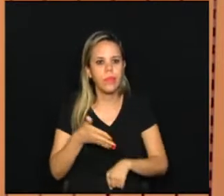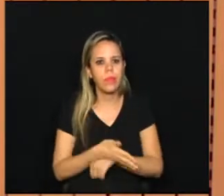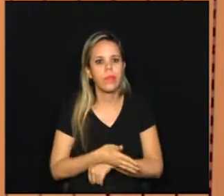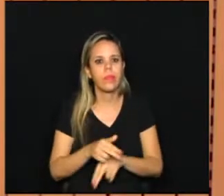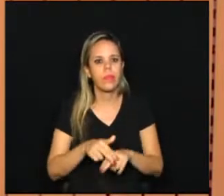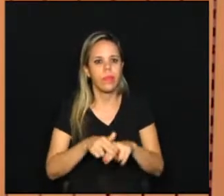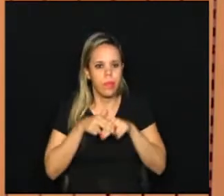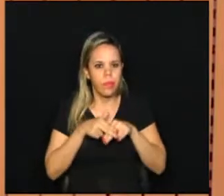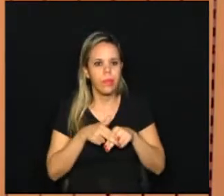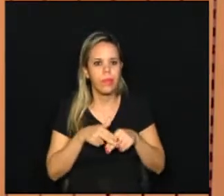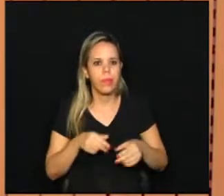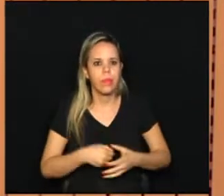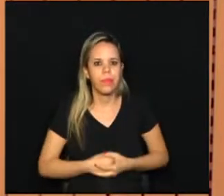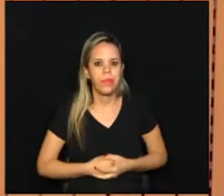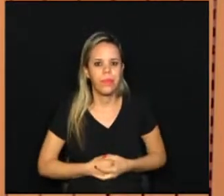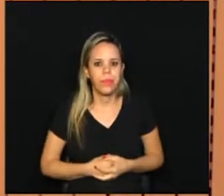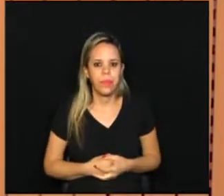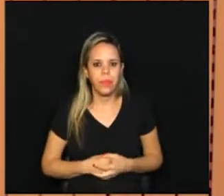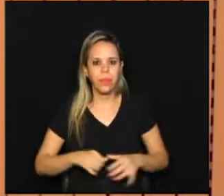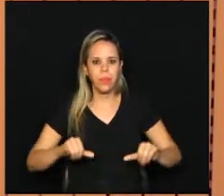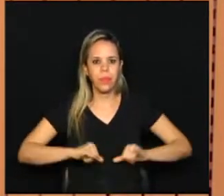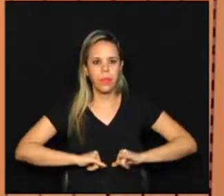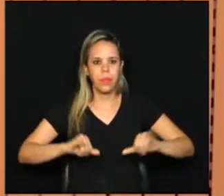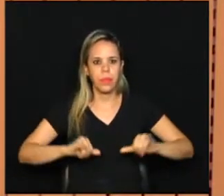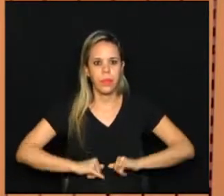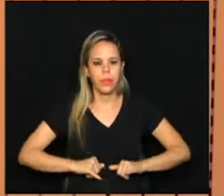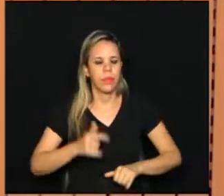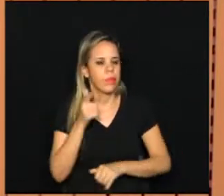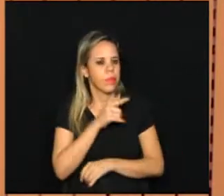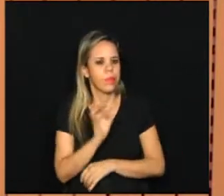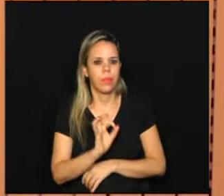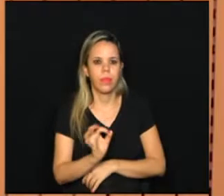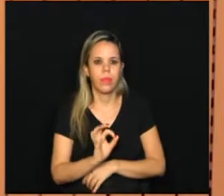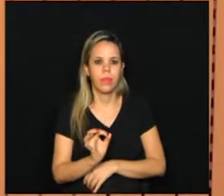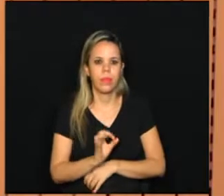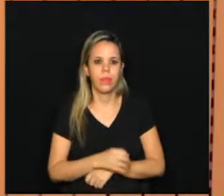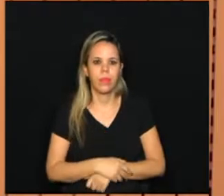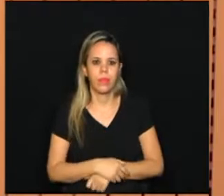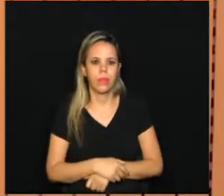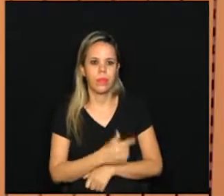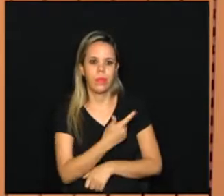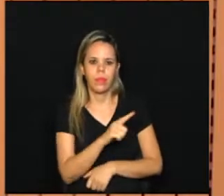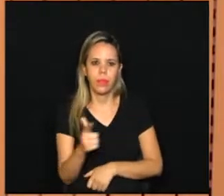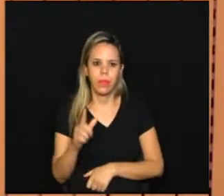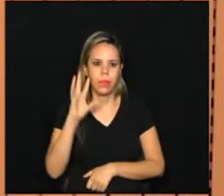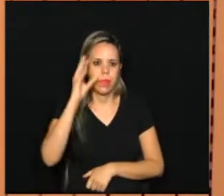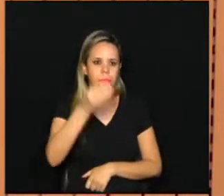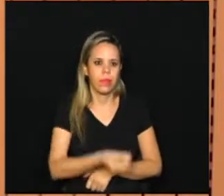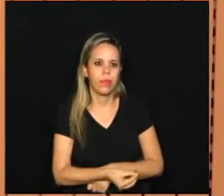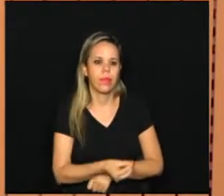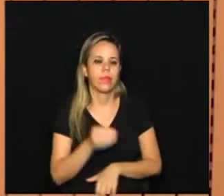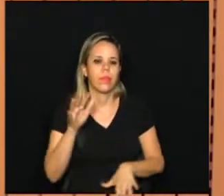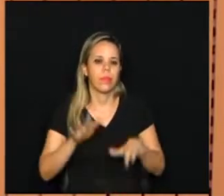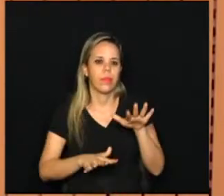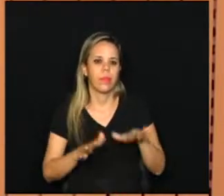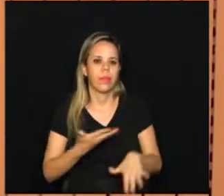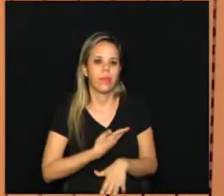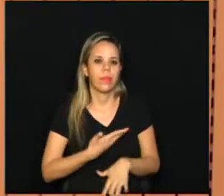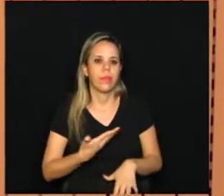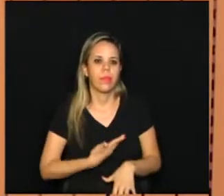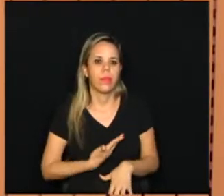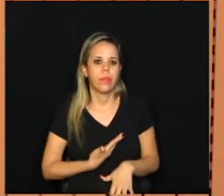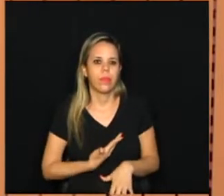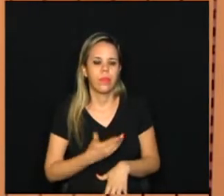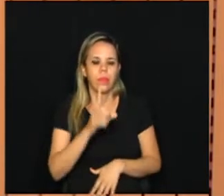justamente por sofrer bullying, não conseguir ter uma compreensão, muitas vezes, dos colegas, até mesmo